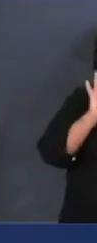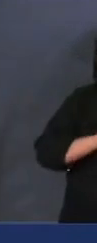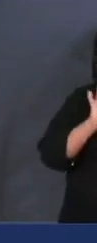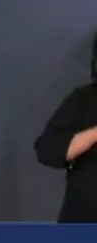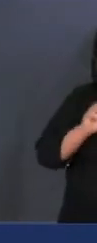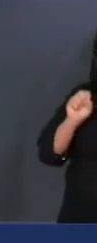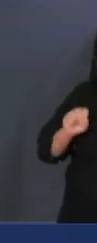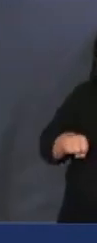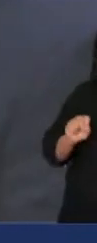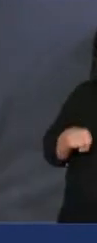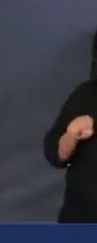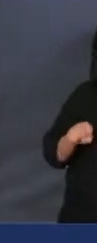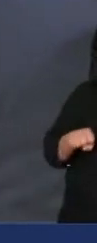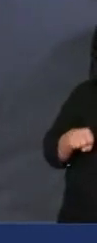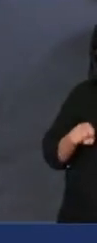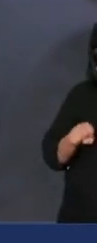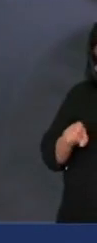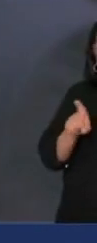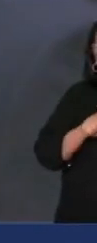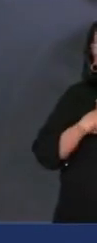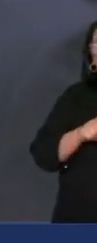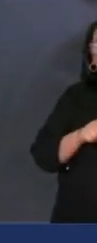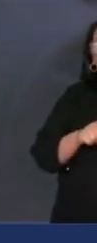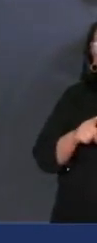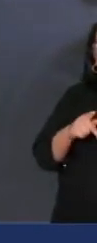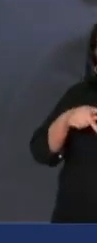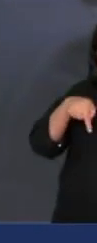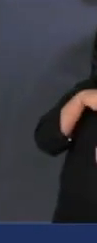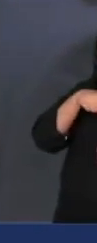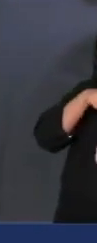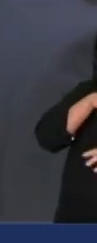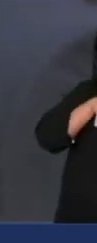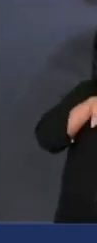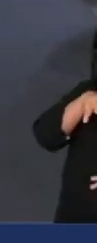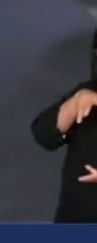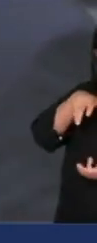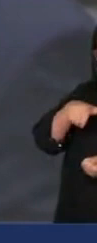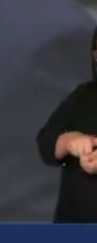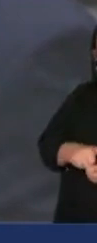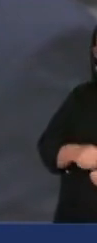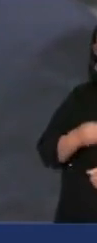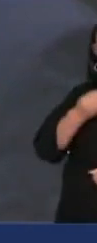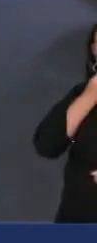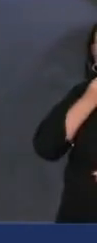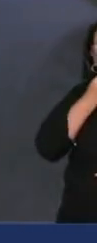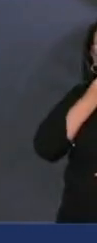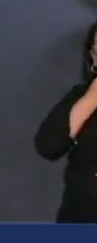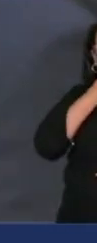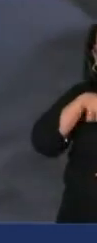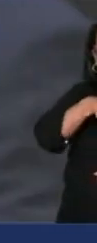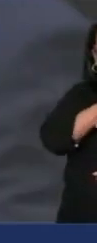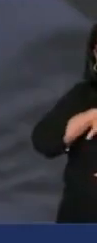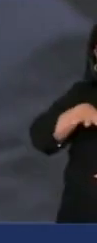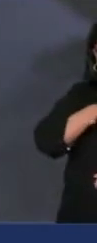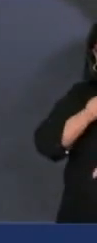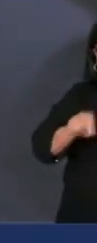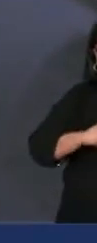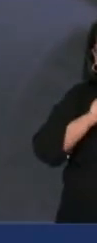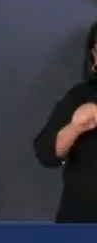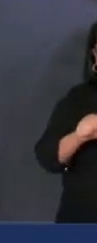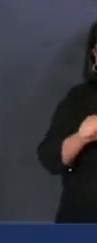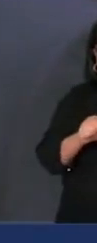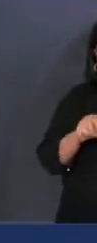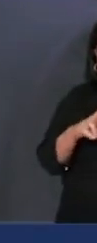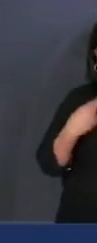E como se trata de uma discussão de natureza internacional, eu quero aproveitar esse espaço para dizer que numa